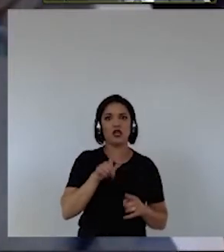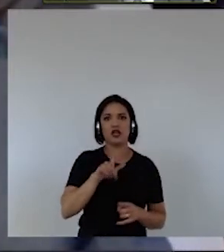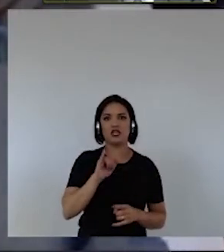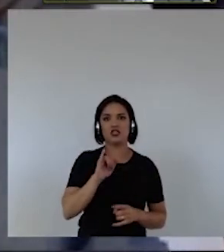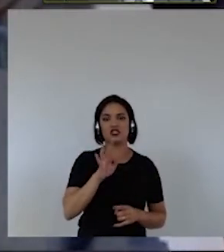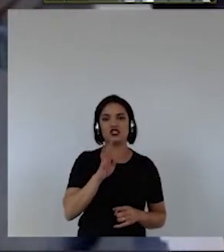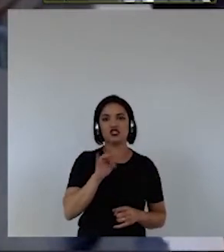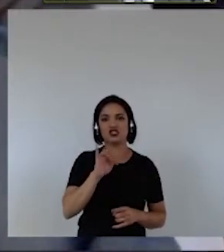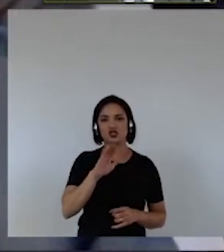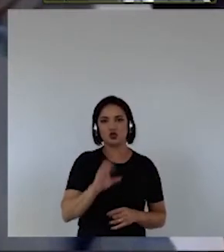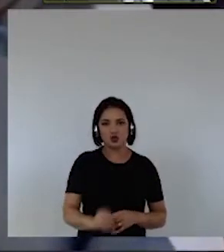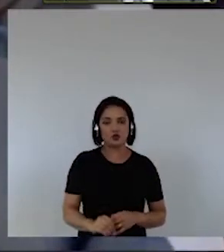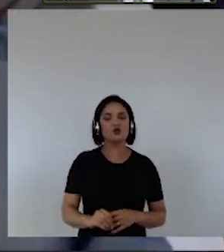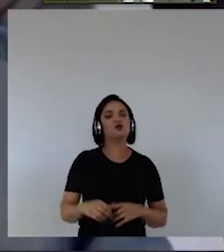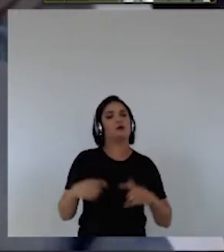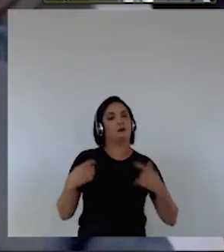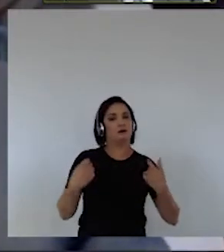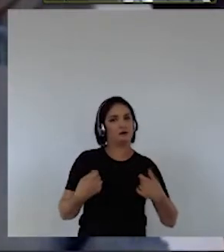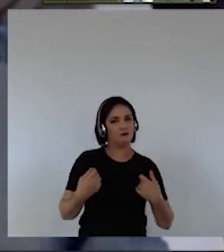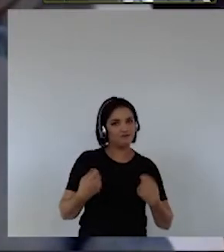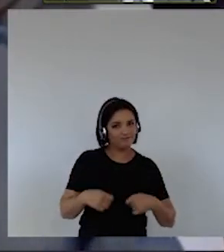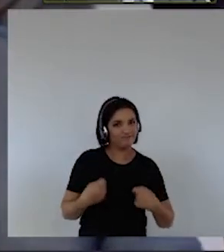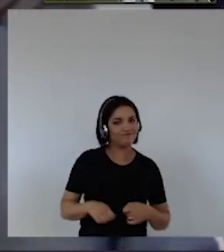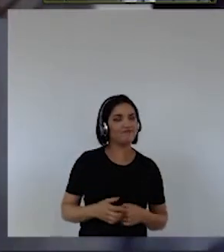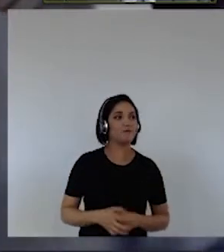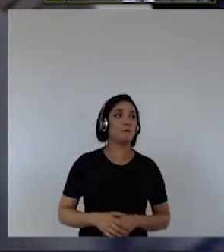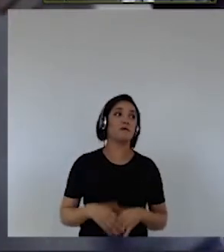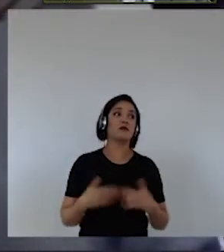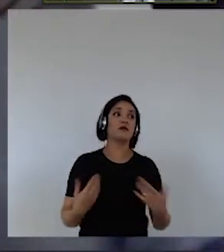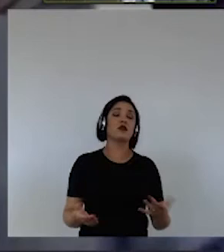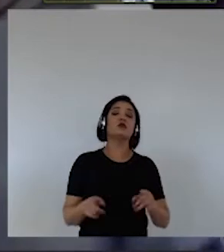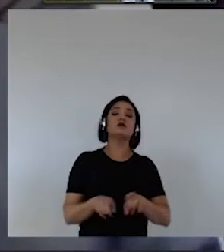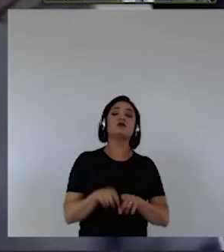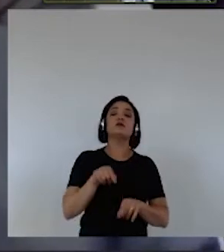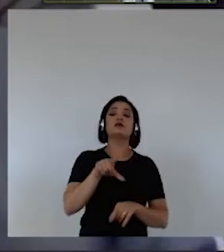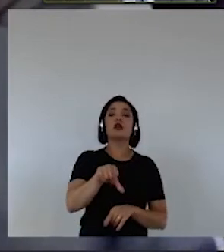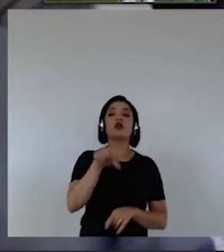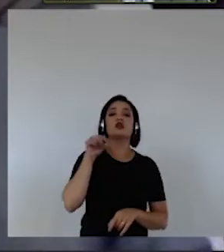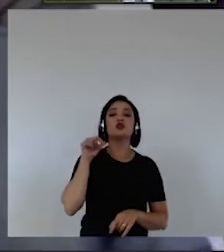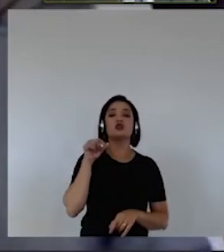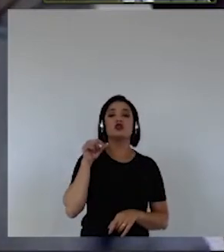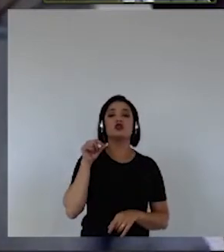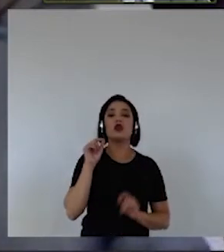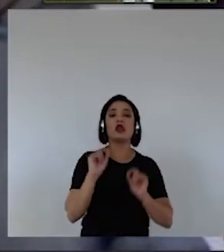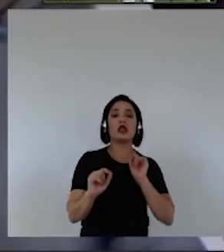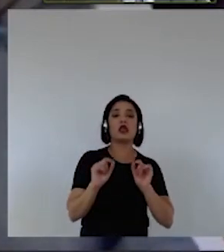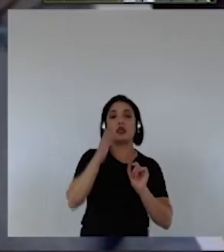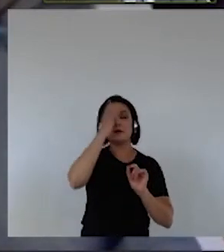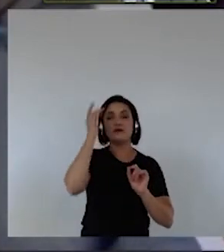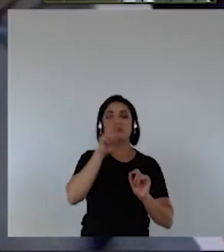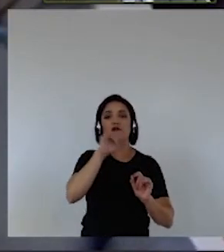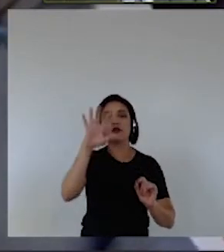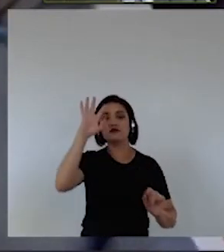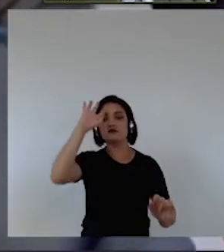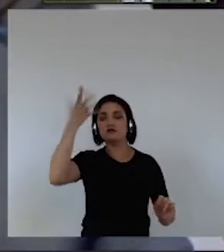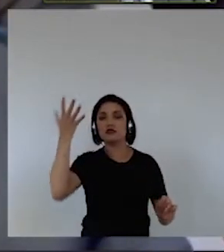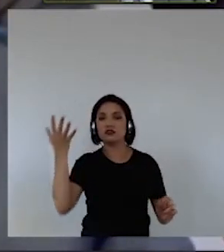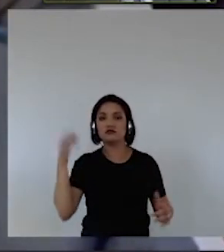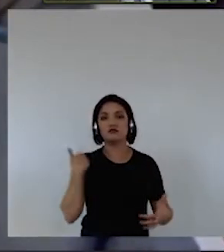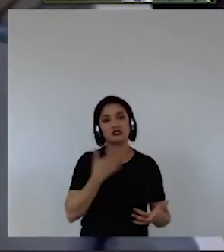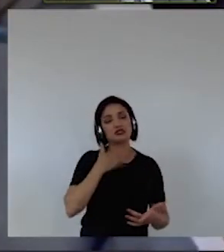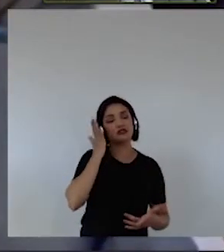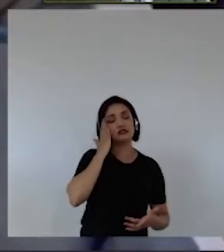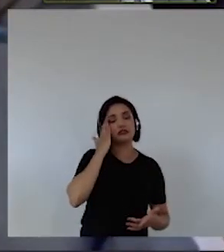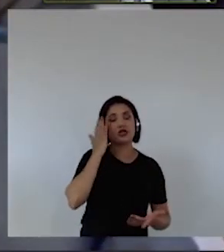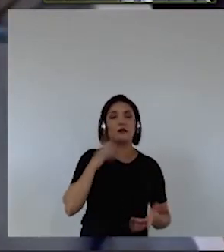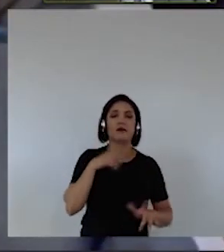é inevitável. Para terminar aqui, na arbitragem você escolhe o seu jogador. A gente sabe que tem vários doutrinadores, cada